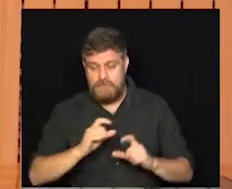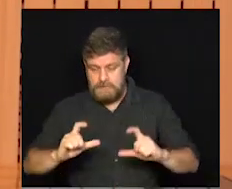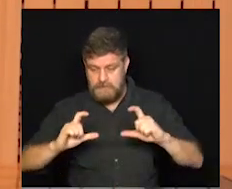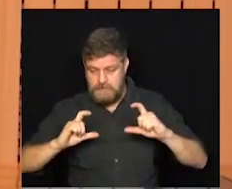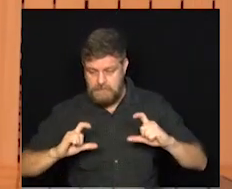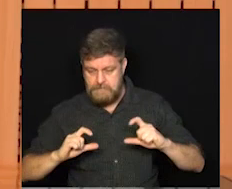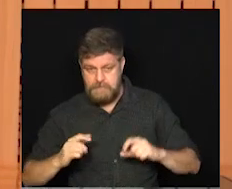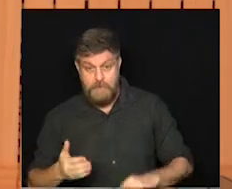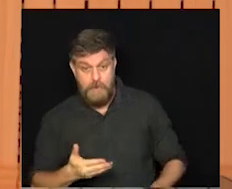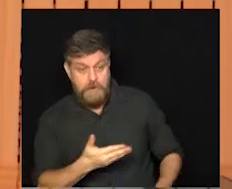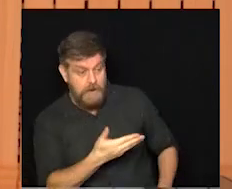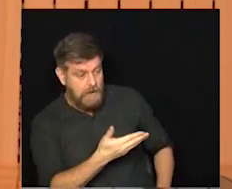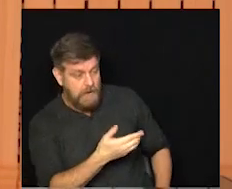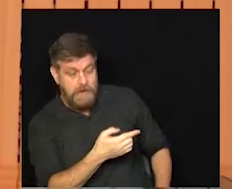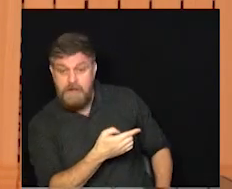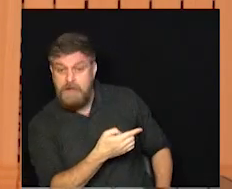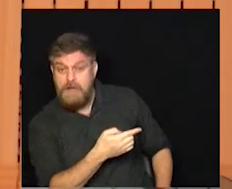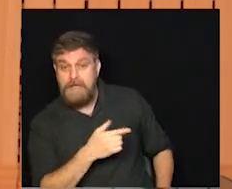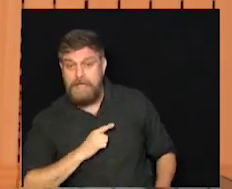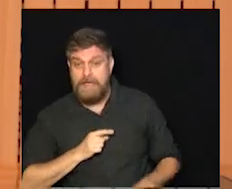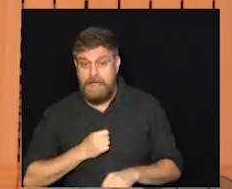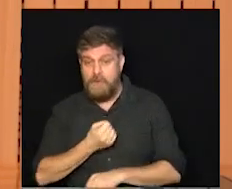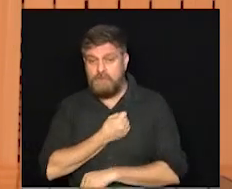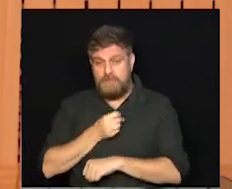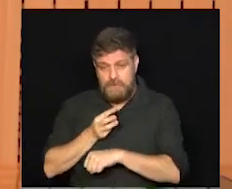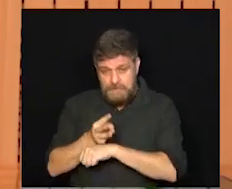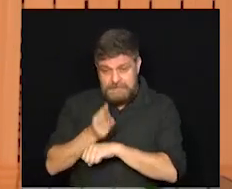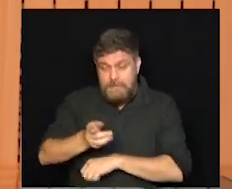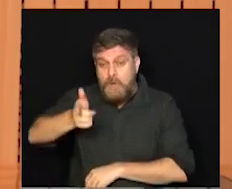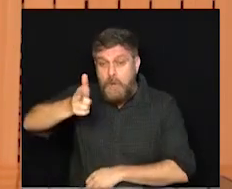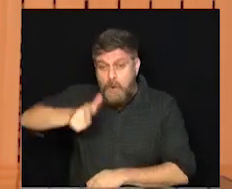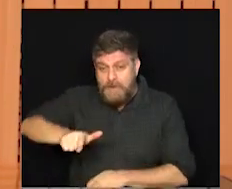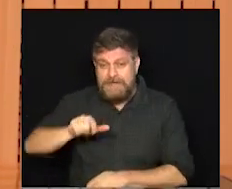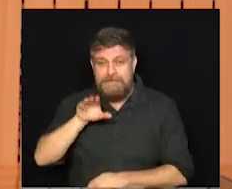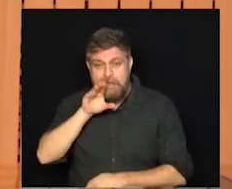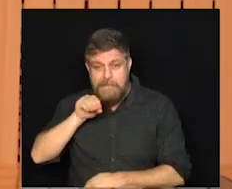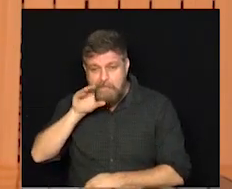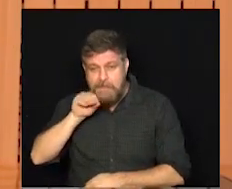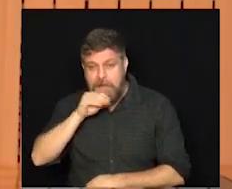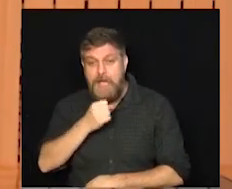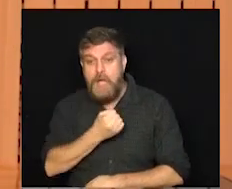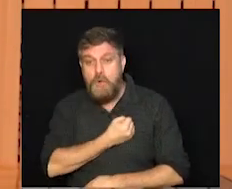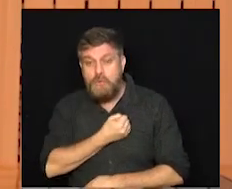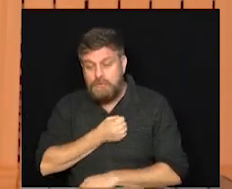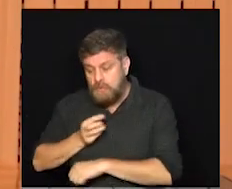97829 3776. Vou repetir, 19